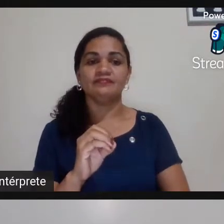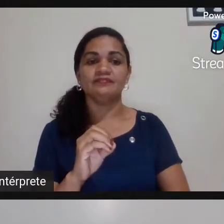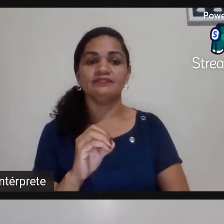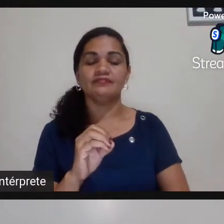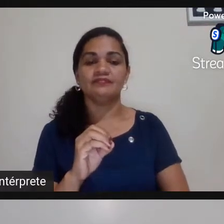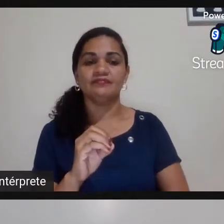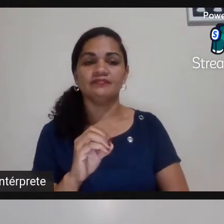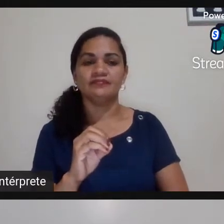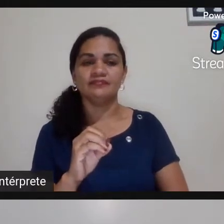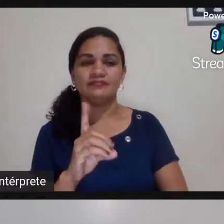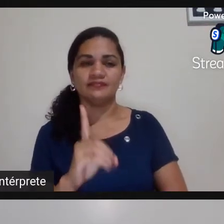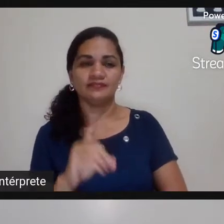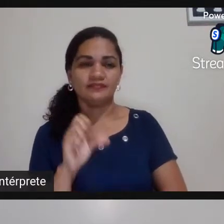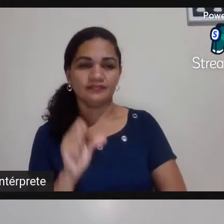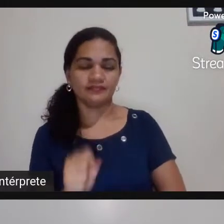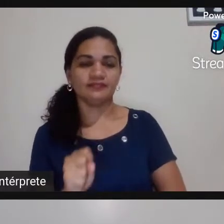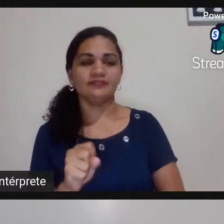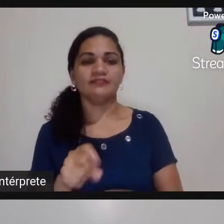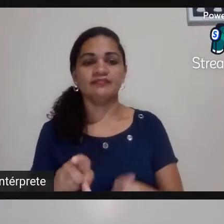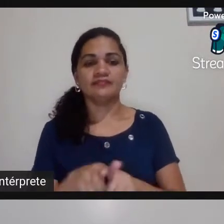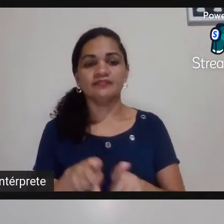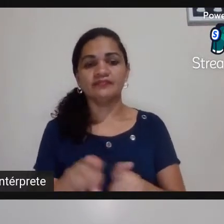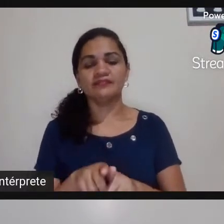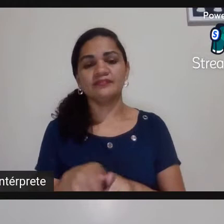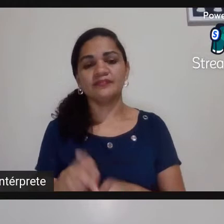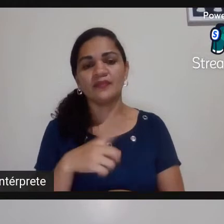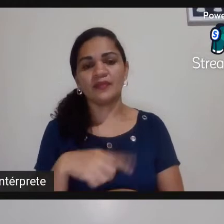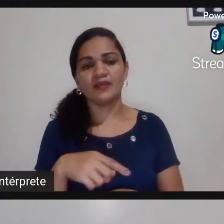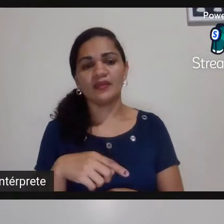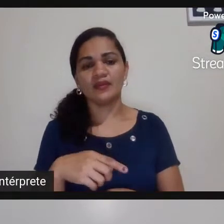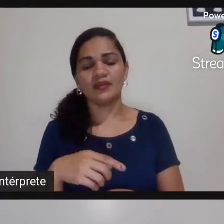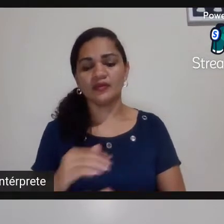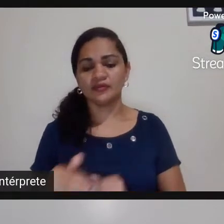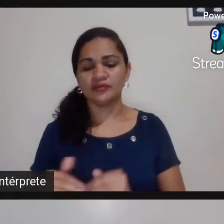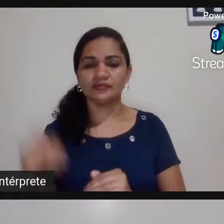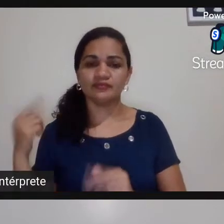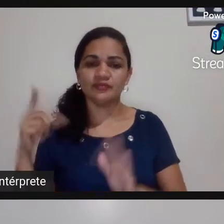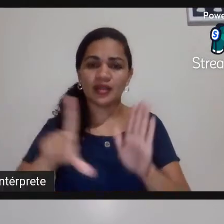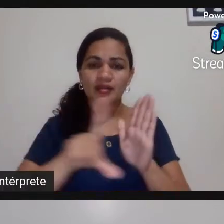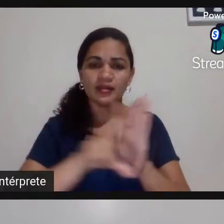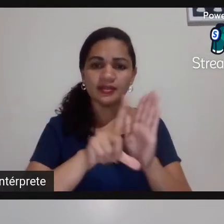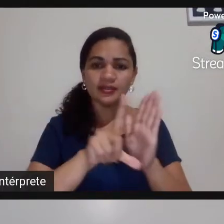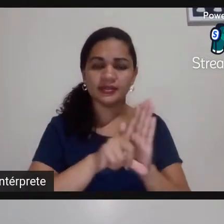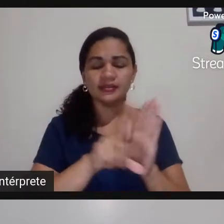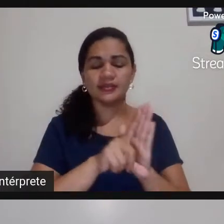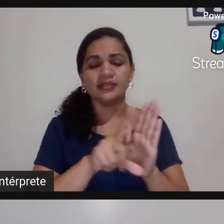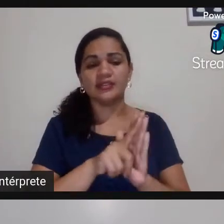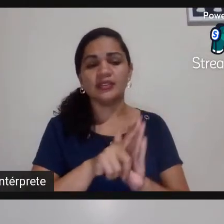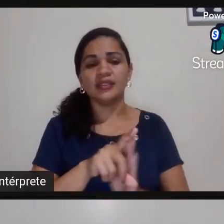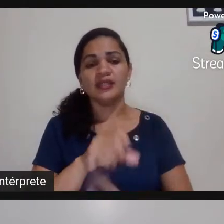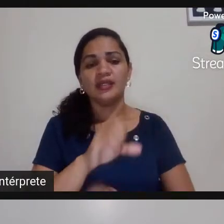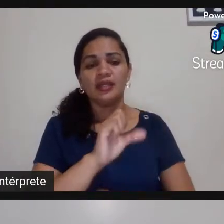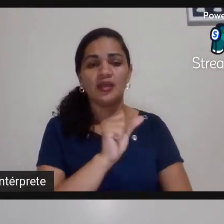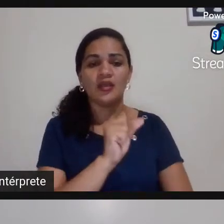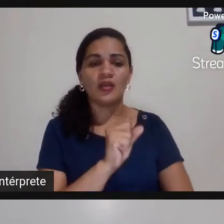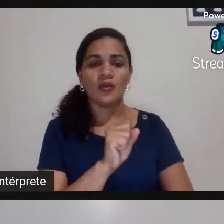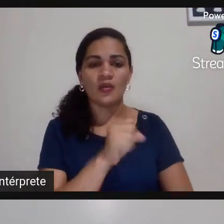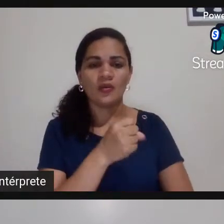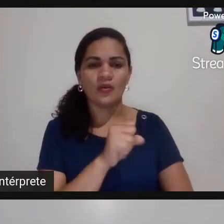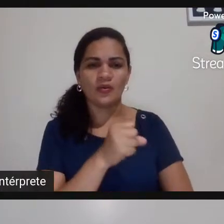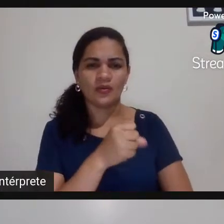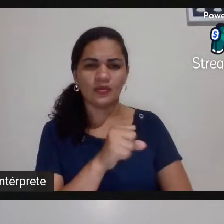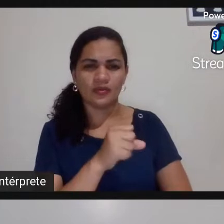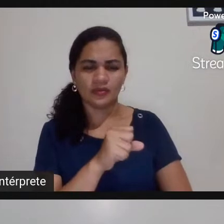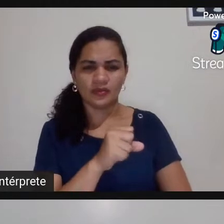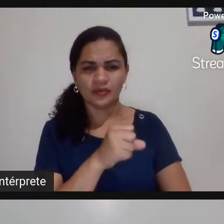mas desde é e na nossa própria Constituição de 88 na lei 8.078 de 90 daqui traz o